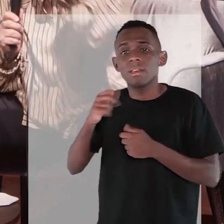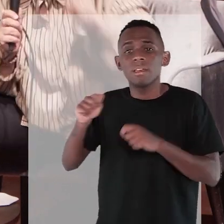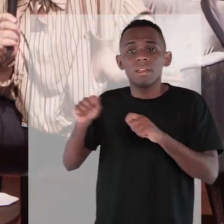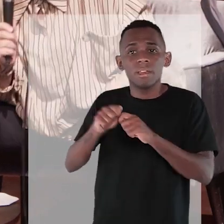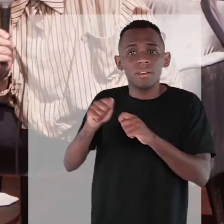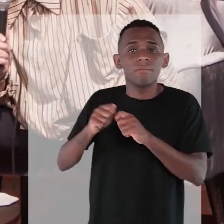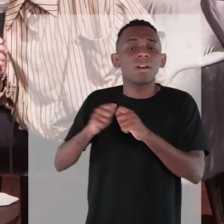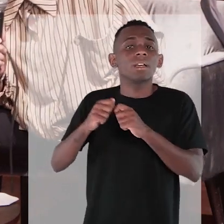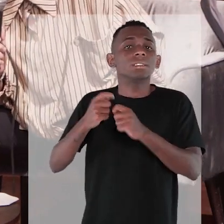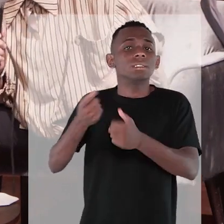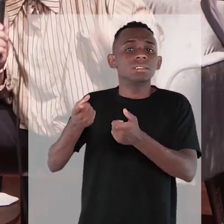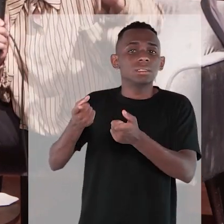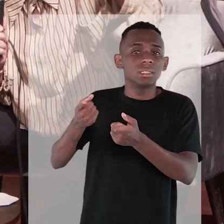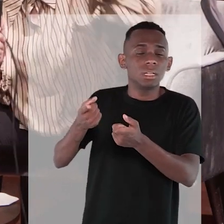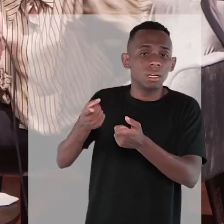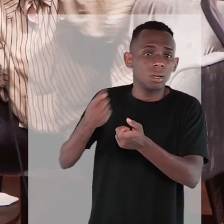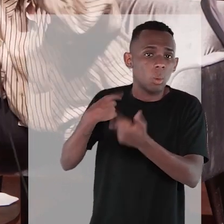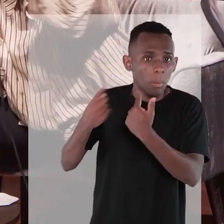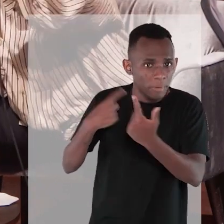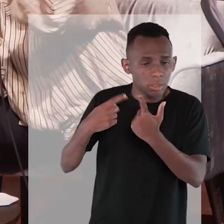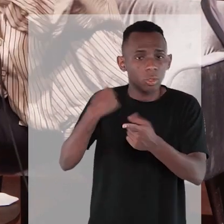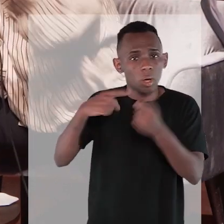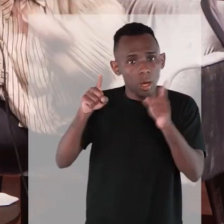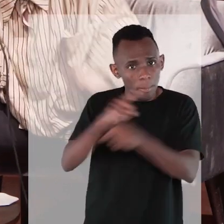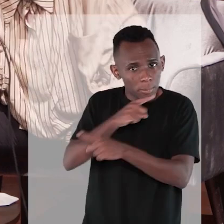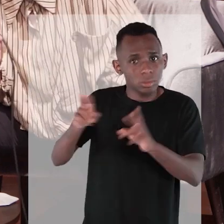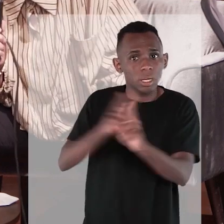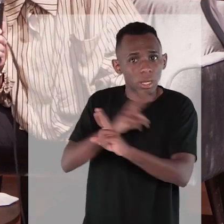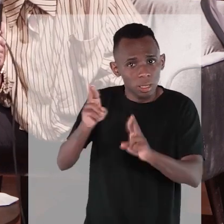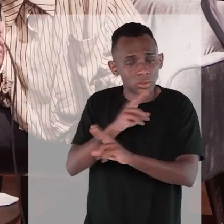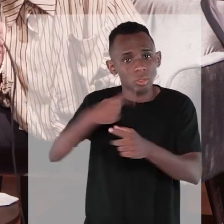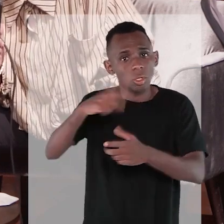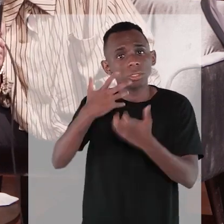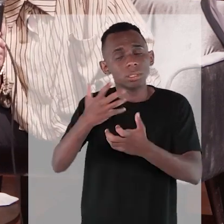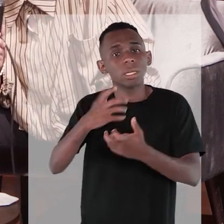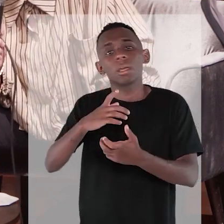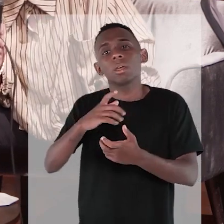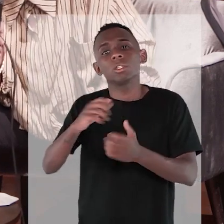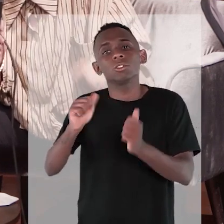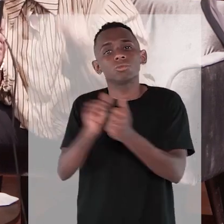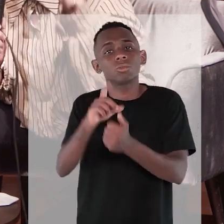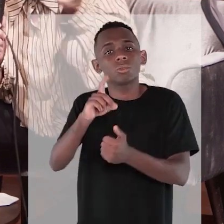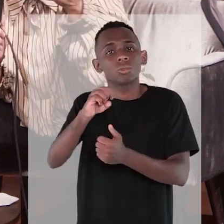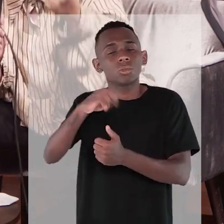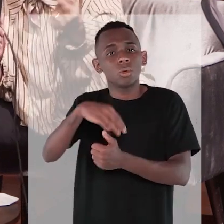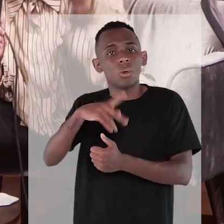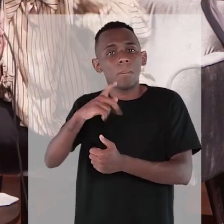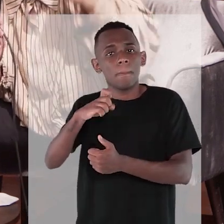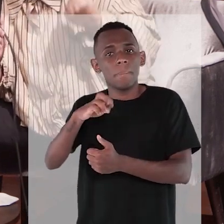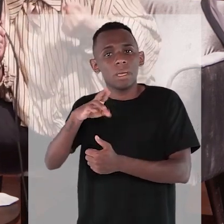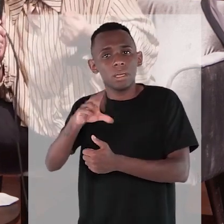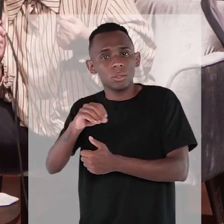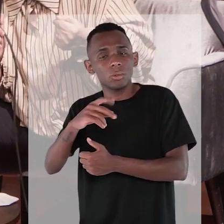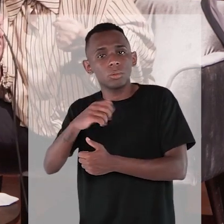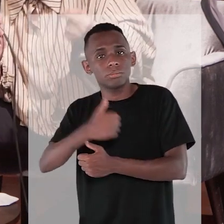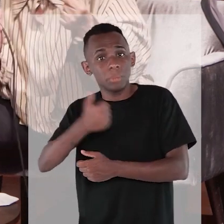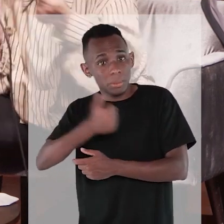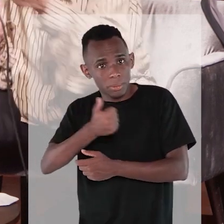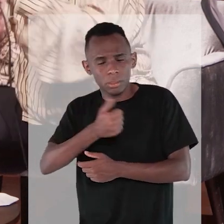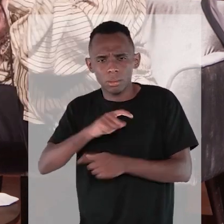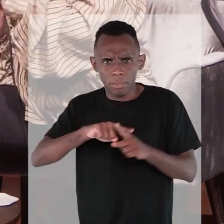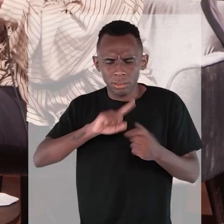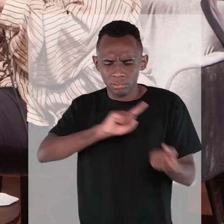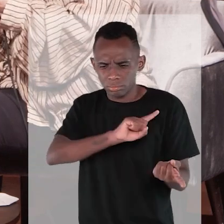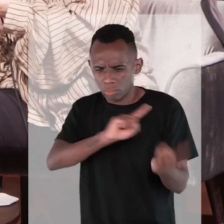para exaltar a relação que nós queremos estabelecer com Pedro I. Entendeu? Então, ao contrário,